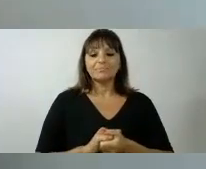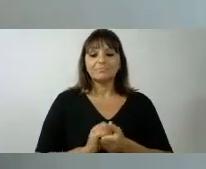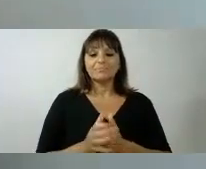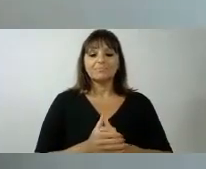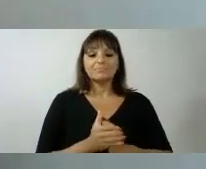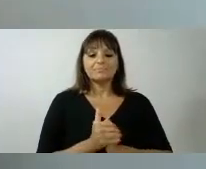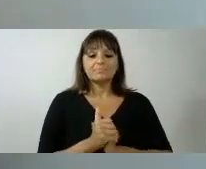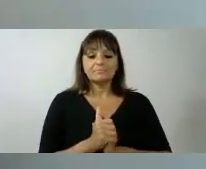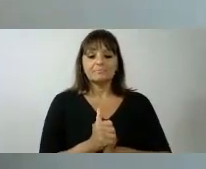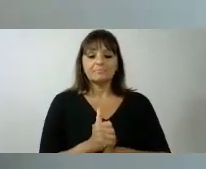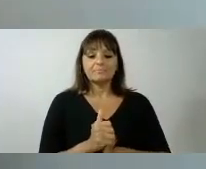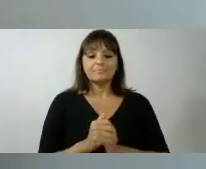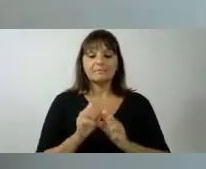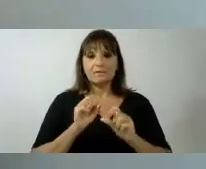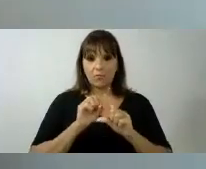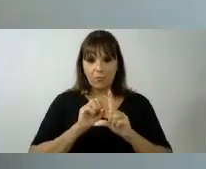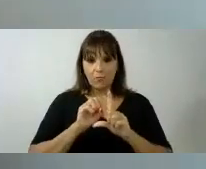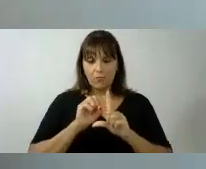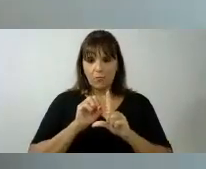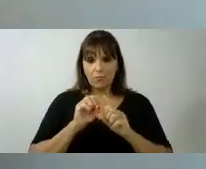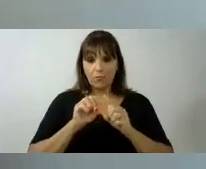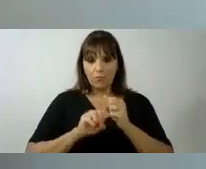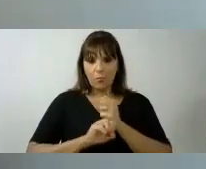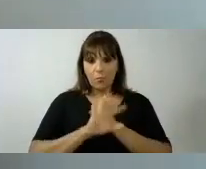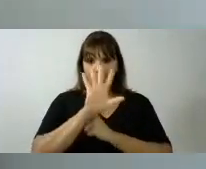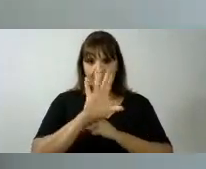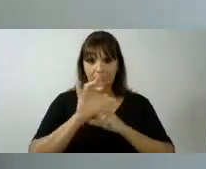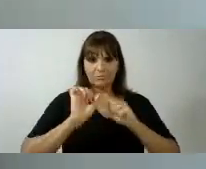vocês a tela. Me dê apenas um minuto.